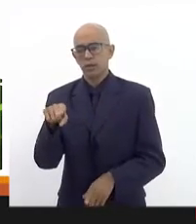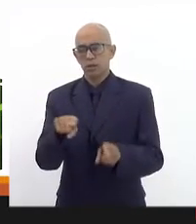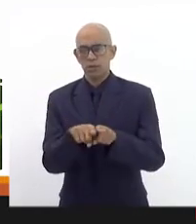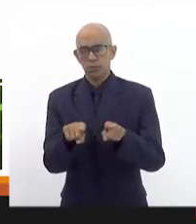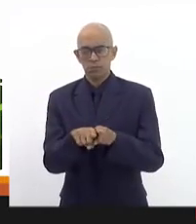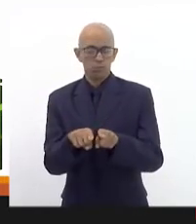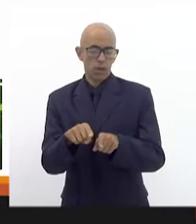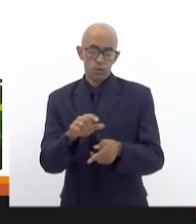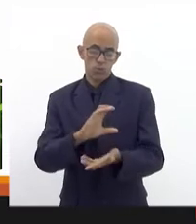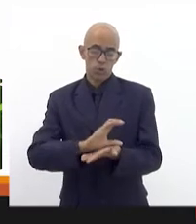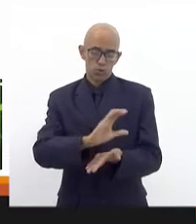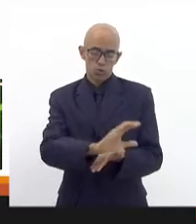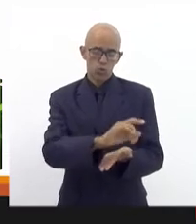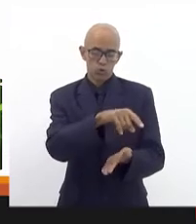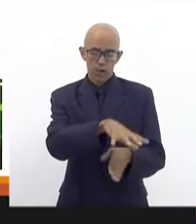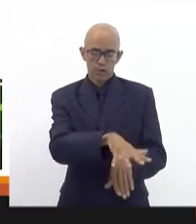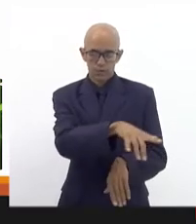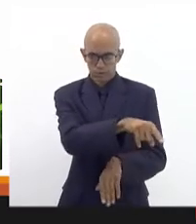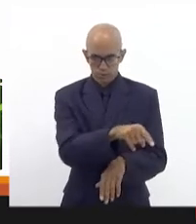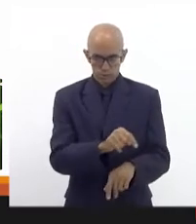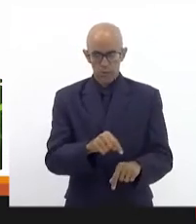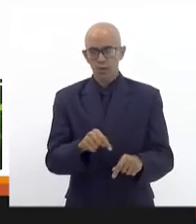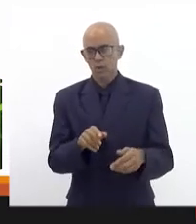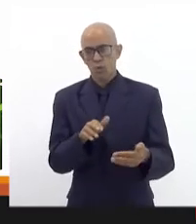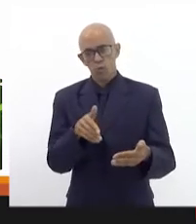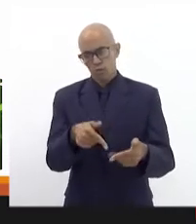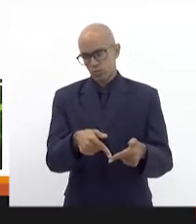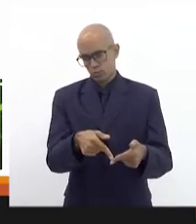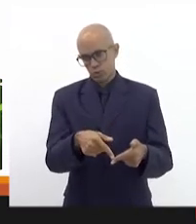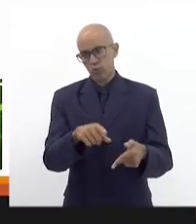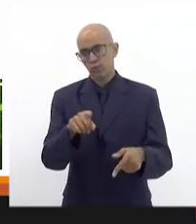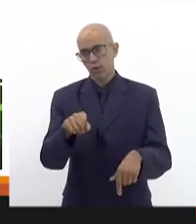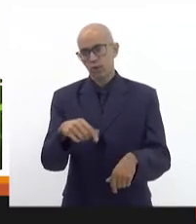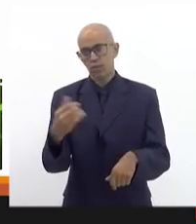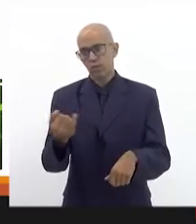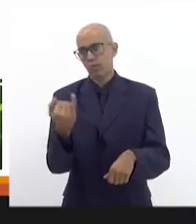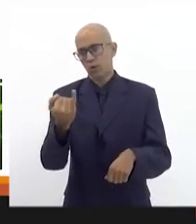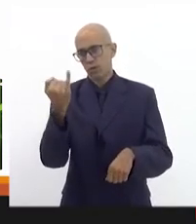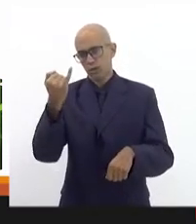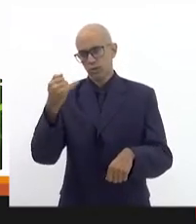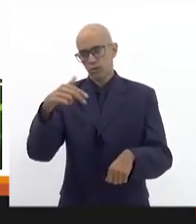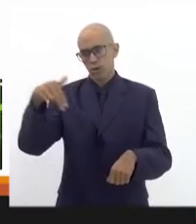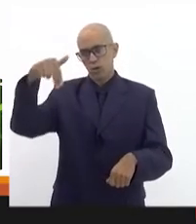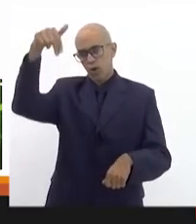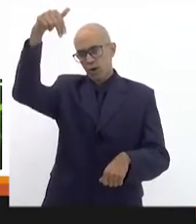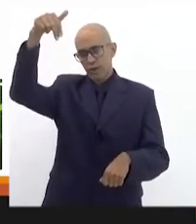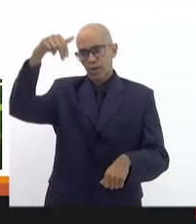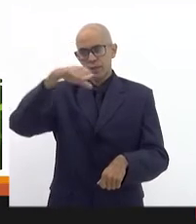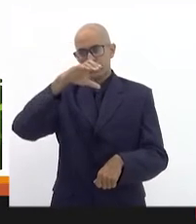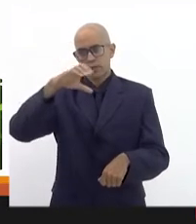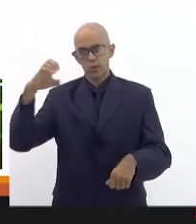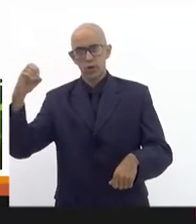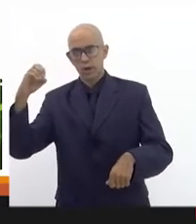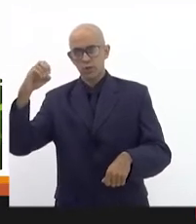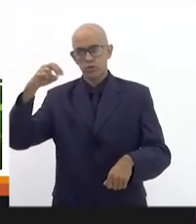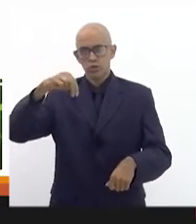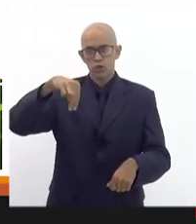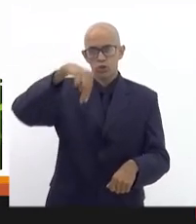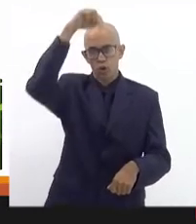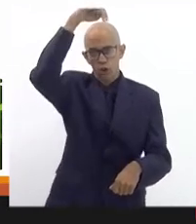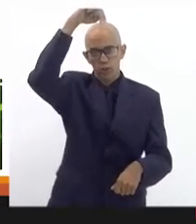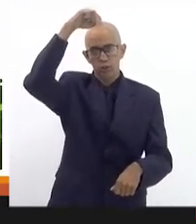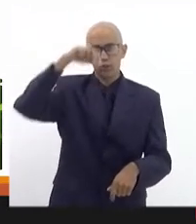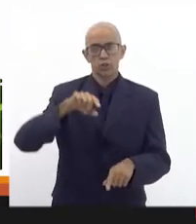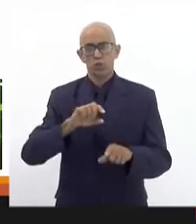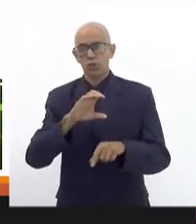destinado a isso, assim como foi importante, né, para o Nordeste, o Centro-Oeste e o Norte, esse critério de que o CNPq